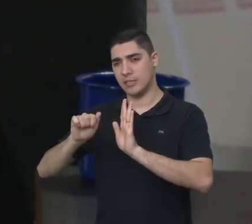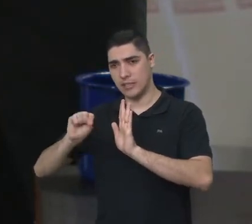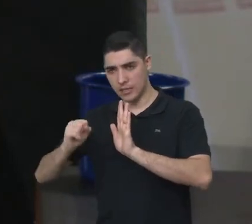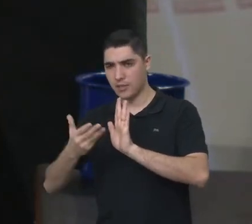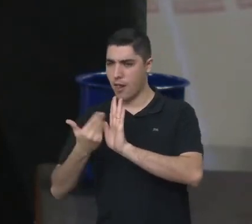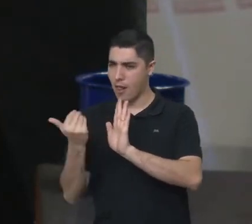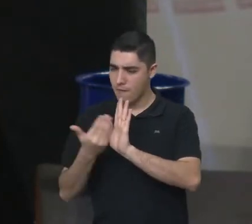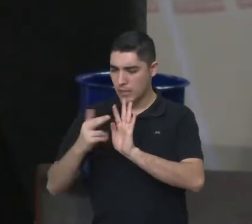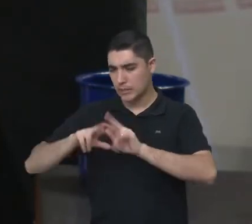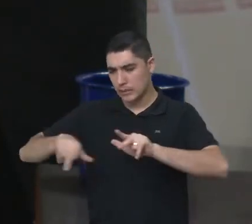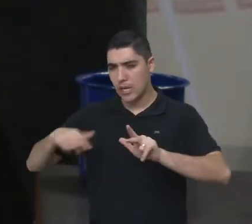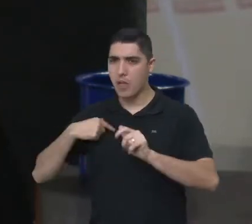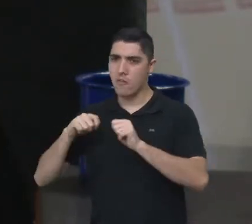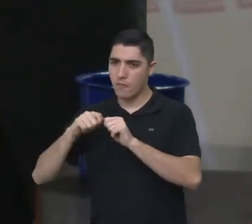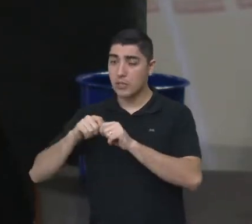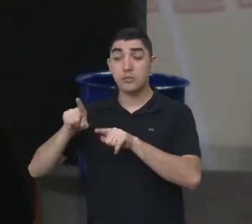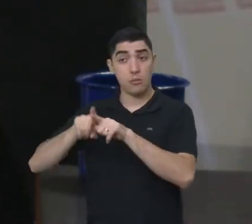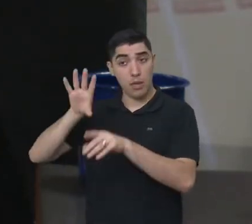comunicação interna,